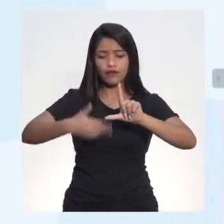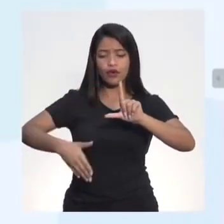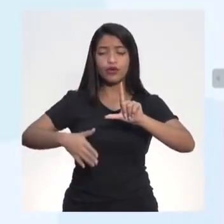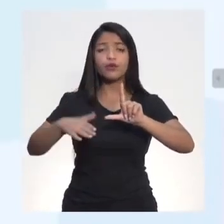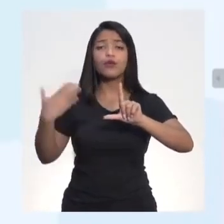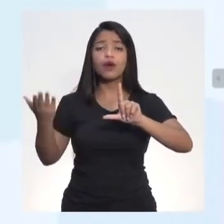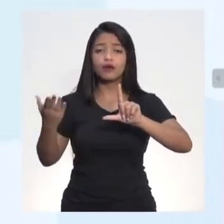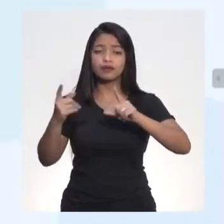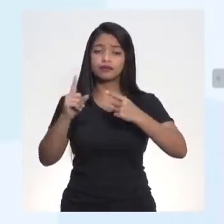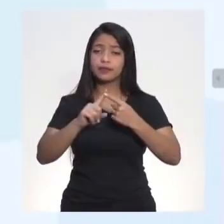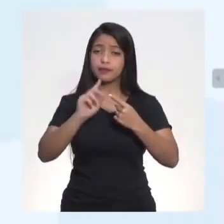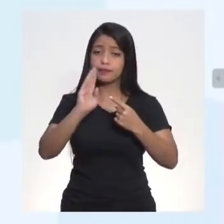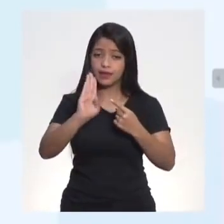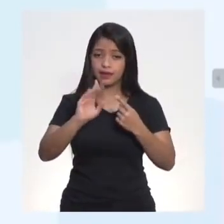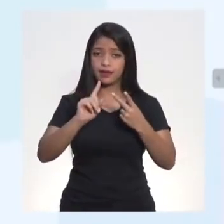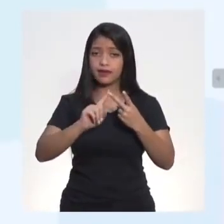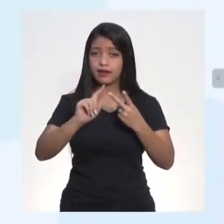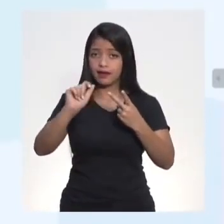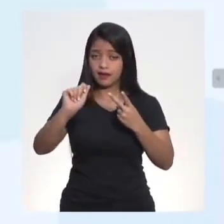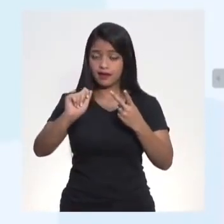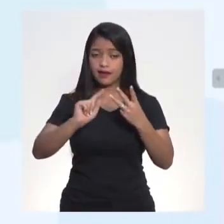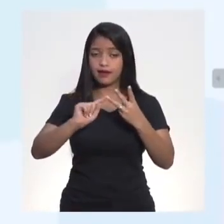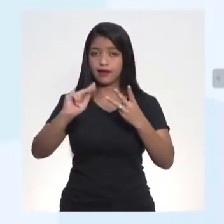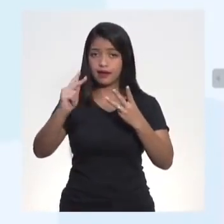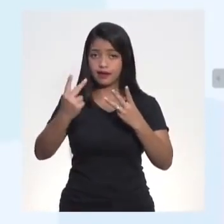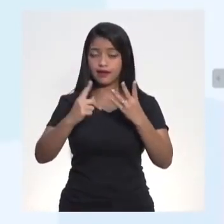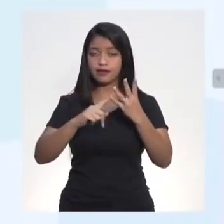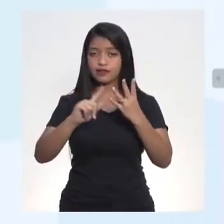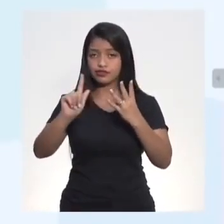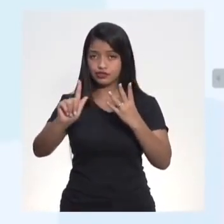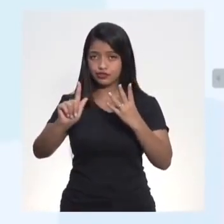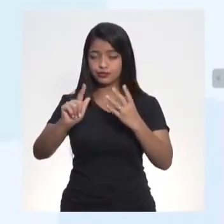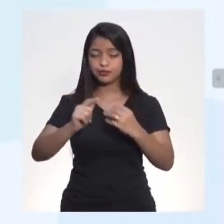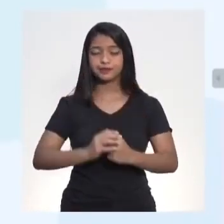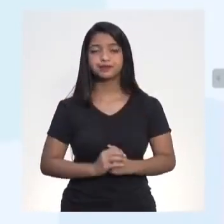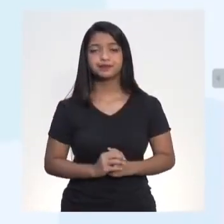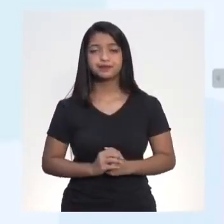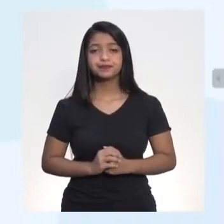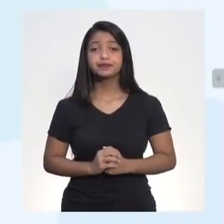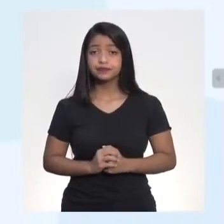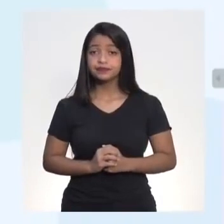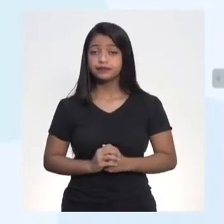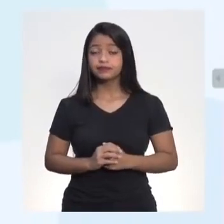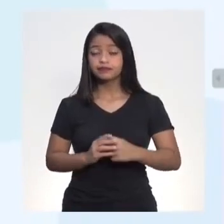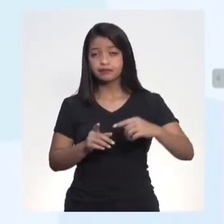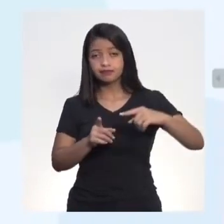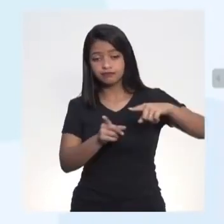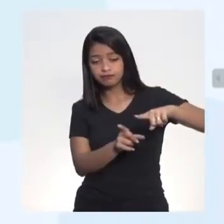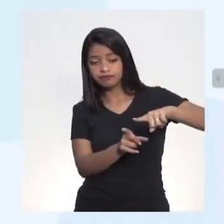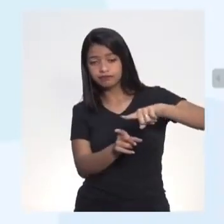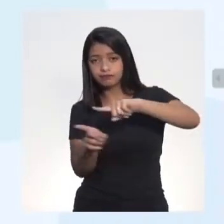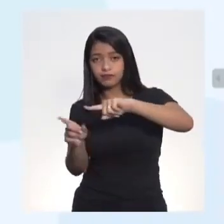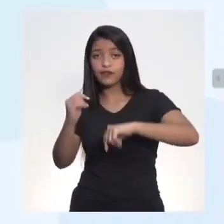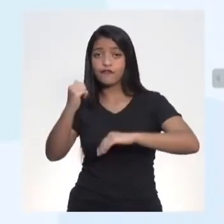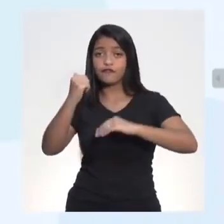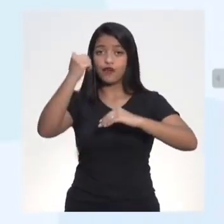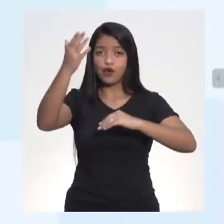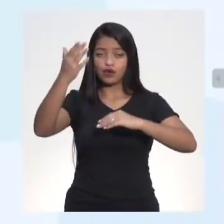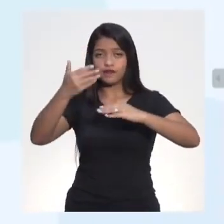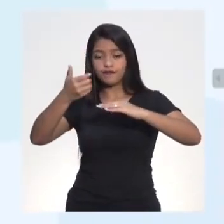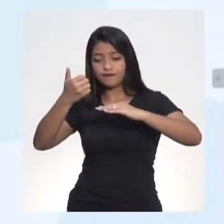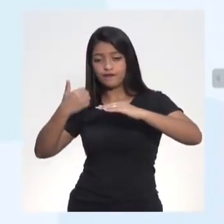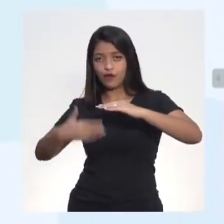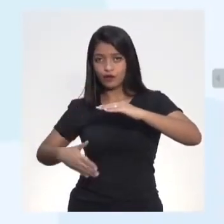tenho o ângulo H e eu tenho o ângulo G. Beleza. Então, esses são os externos.